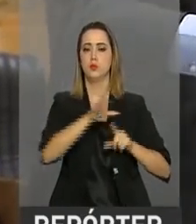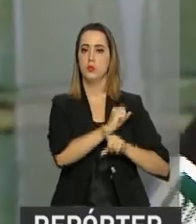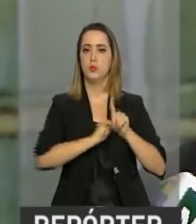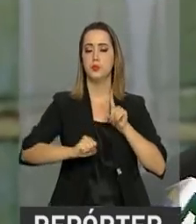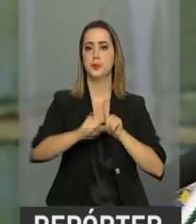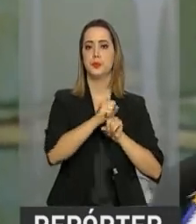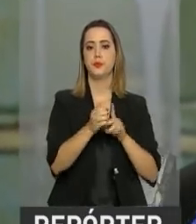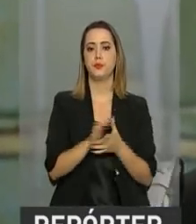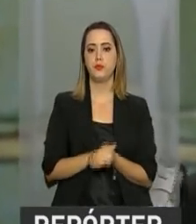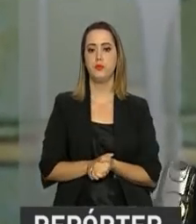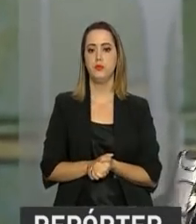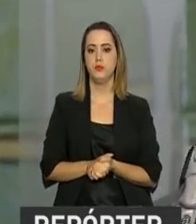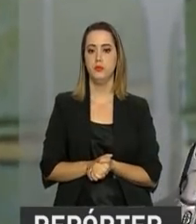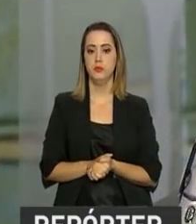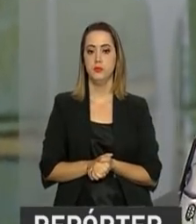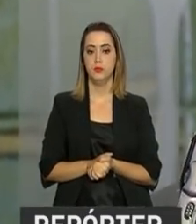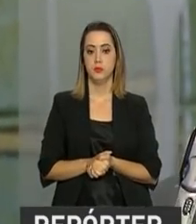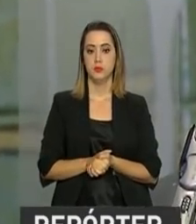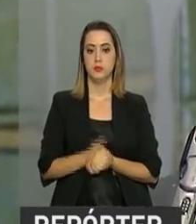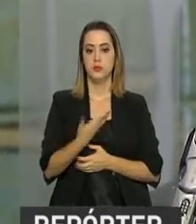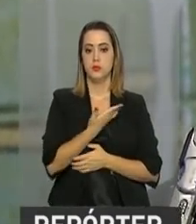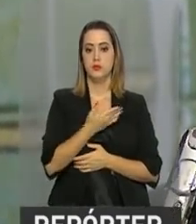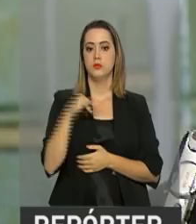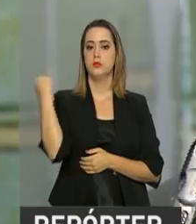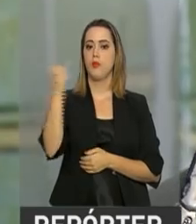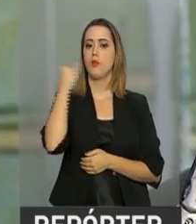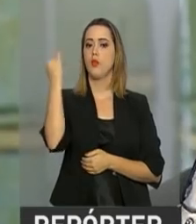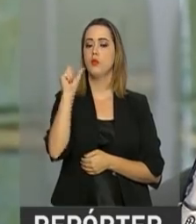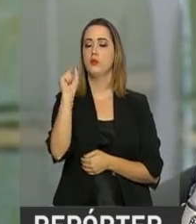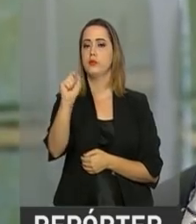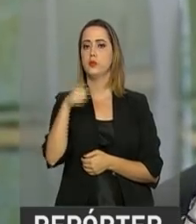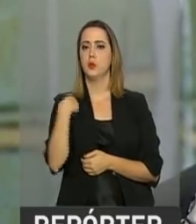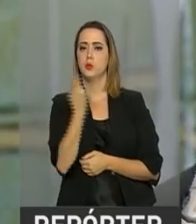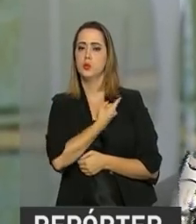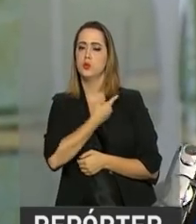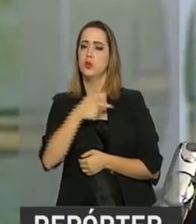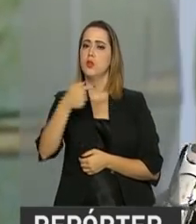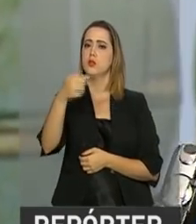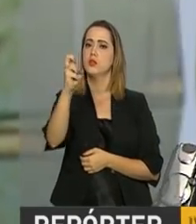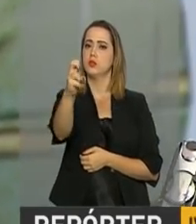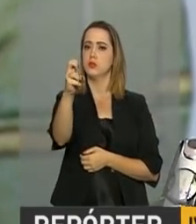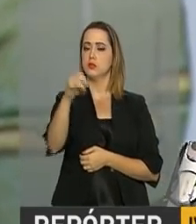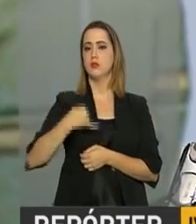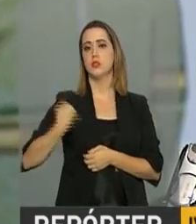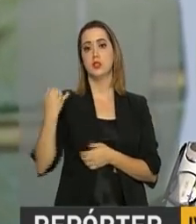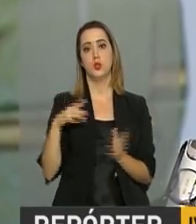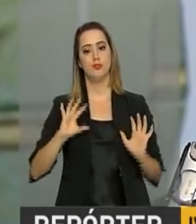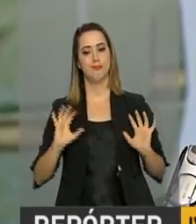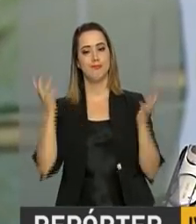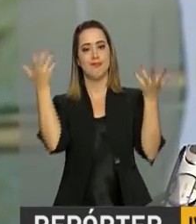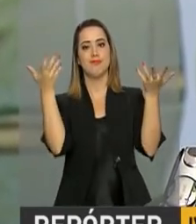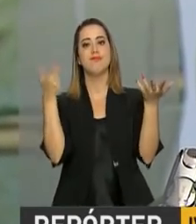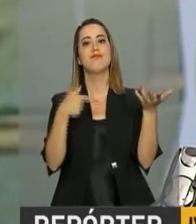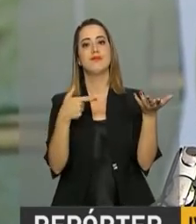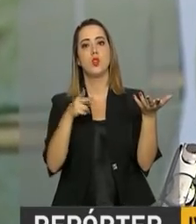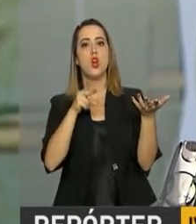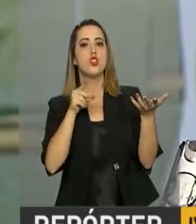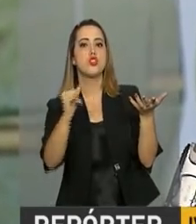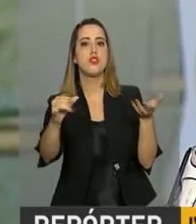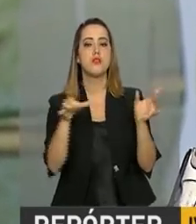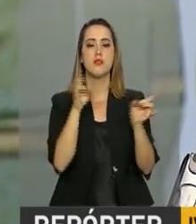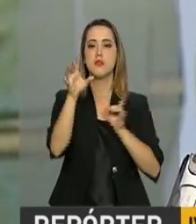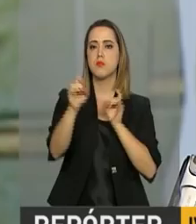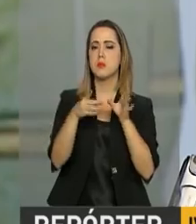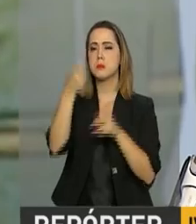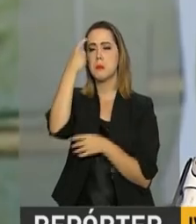é muito importante nós ao passarmos 75 anos e comemorarmos essa data pensar no